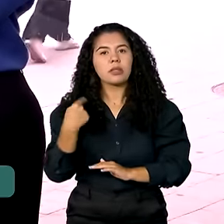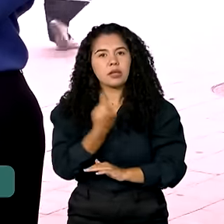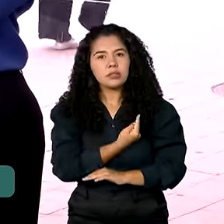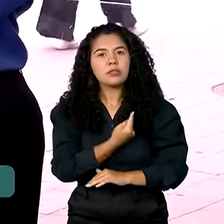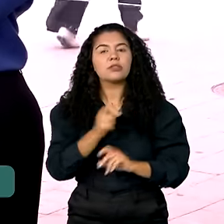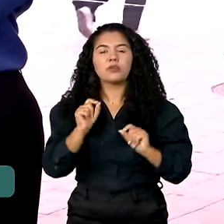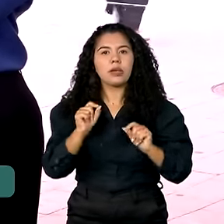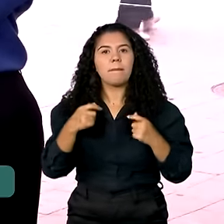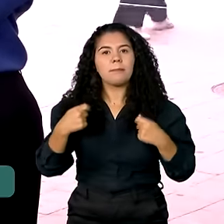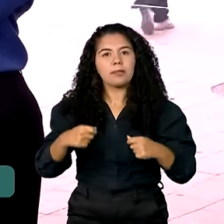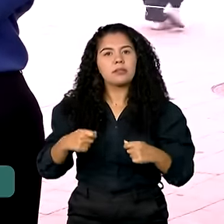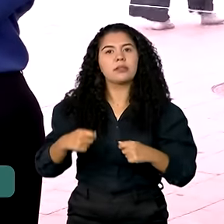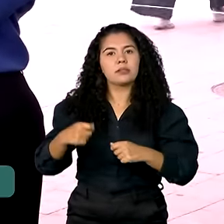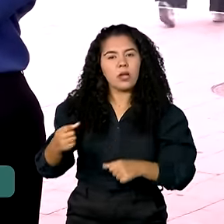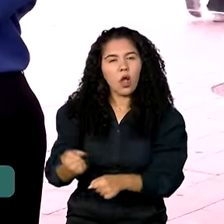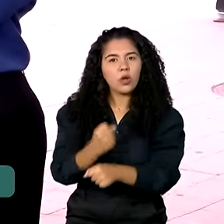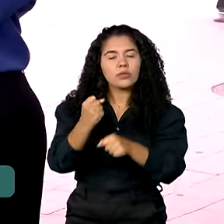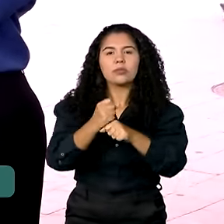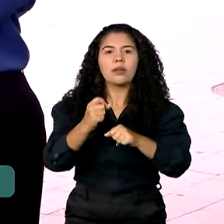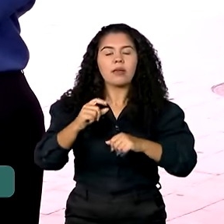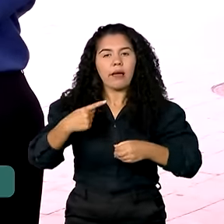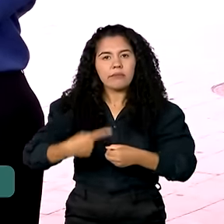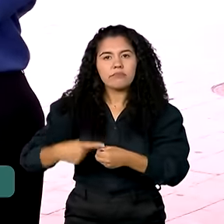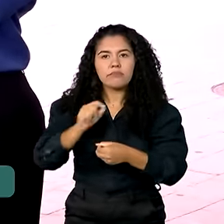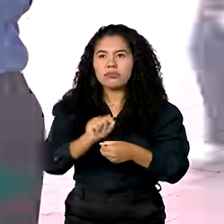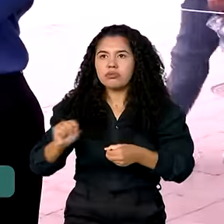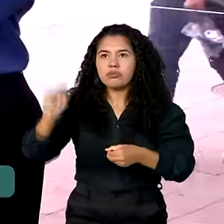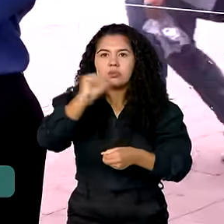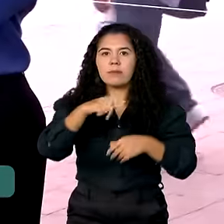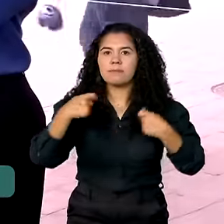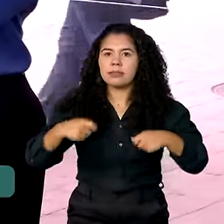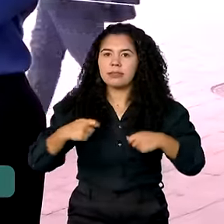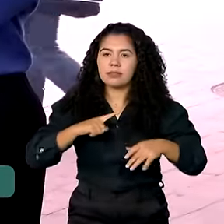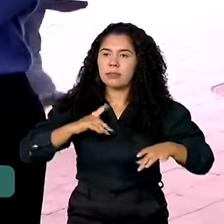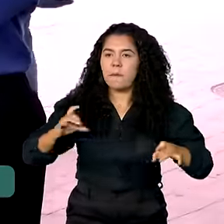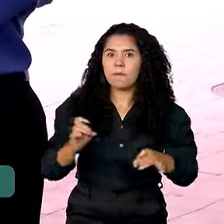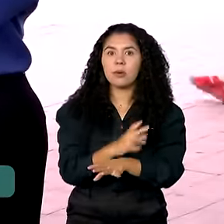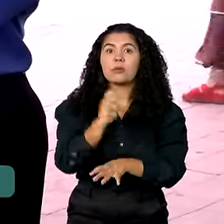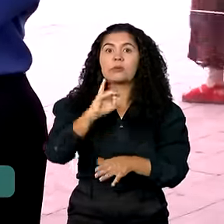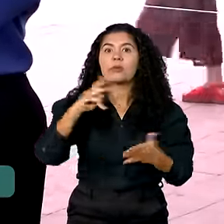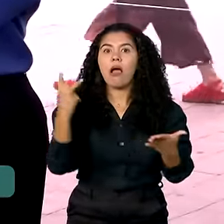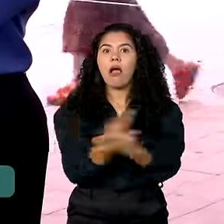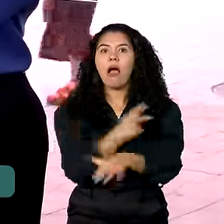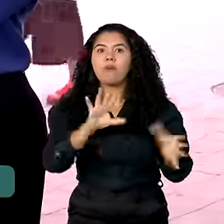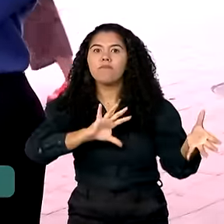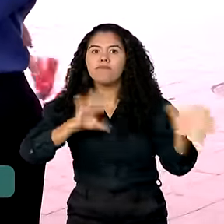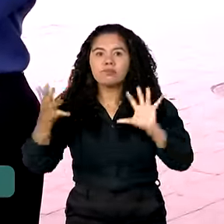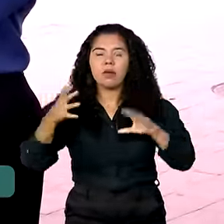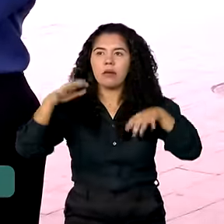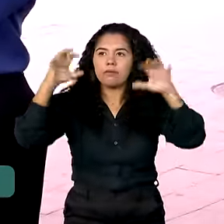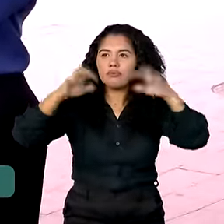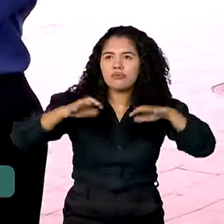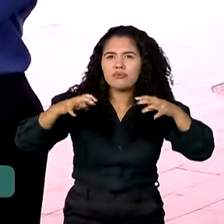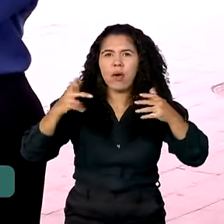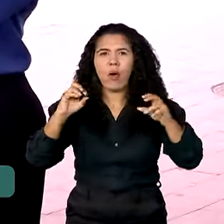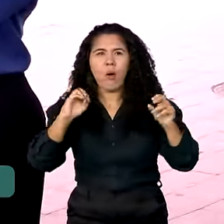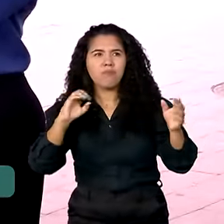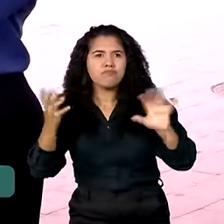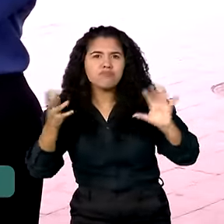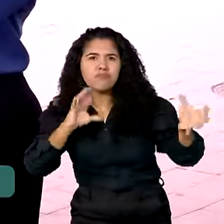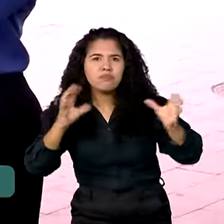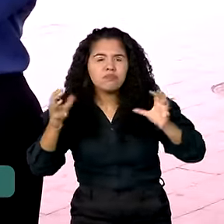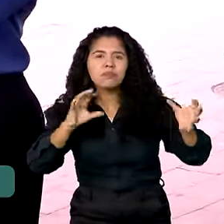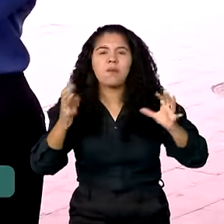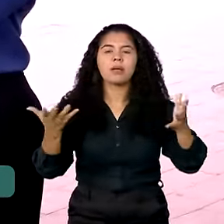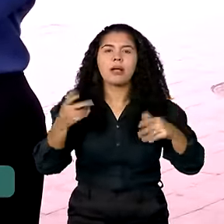estar preparadas, adaptadas, resilientes a esses eventos climáticos. Um dos temas principais é a gente poder dar infraestrutura para